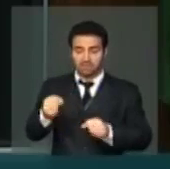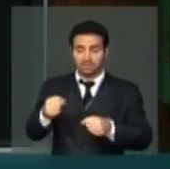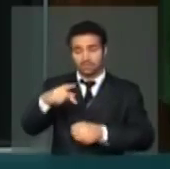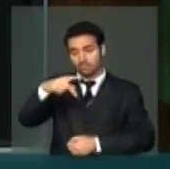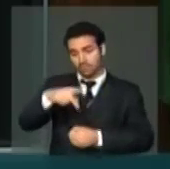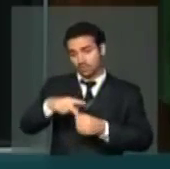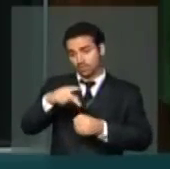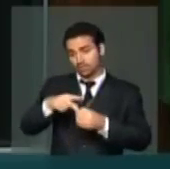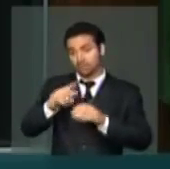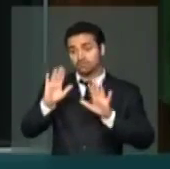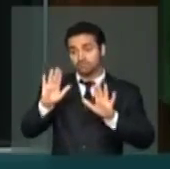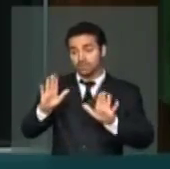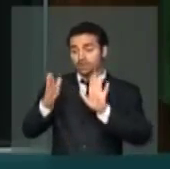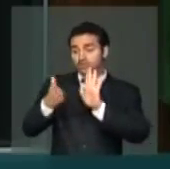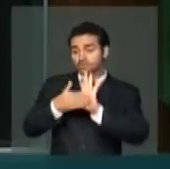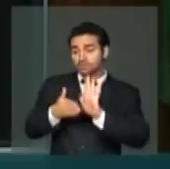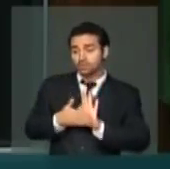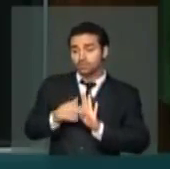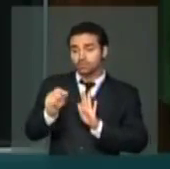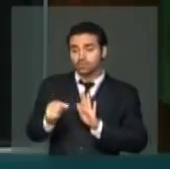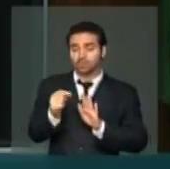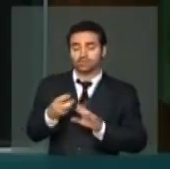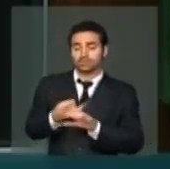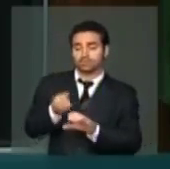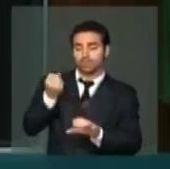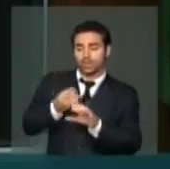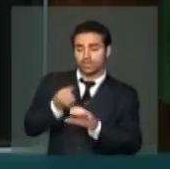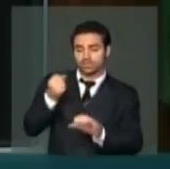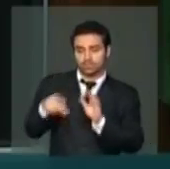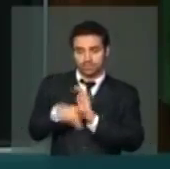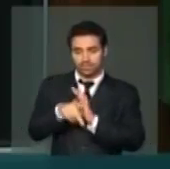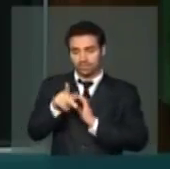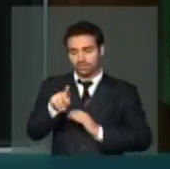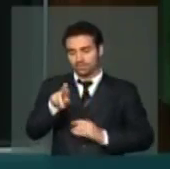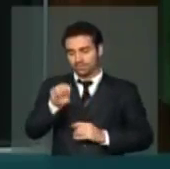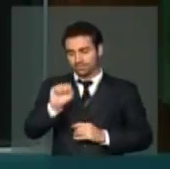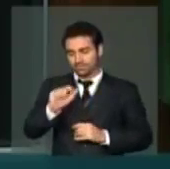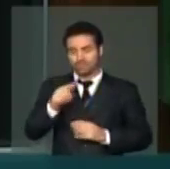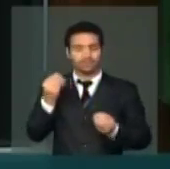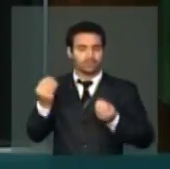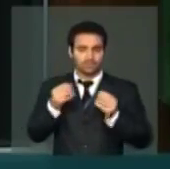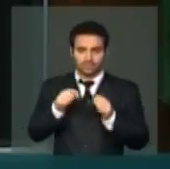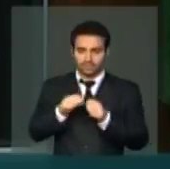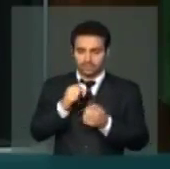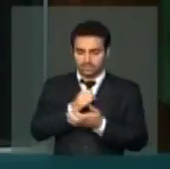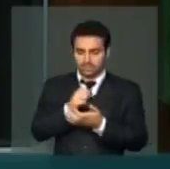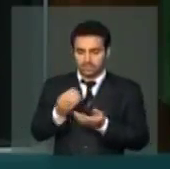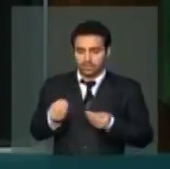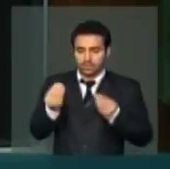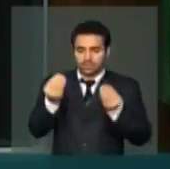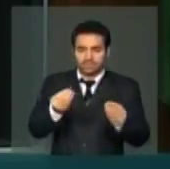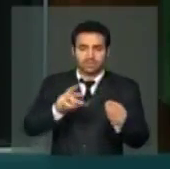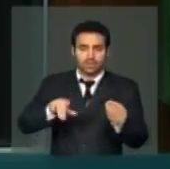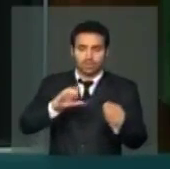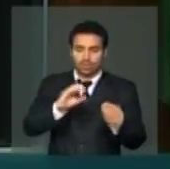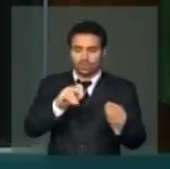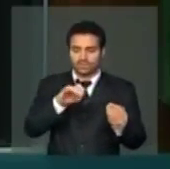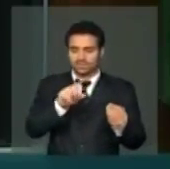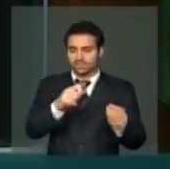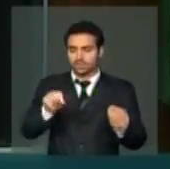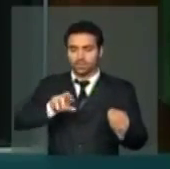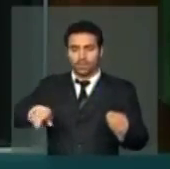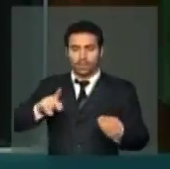mas quando propõem o regime de exploração do pré-sal por meio de concessões e não da partilha, sem a participação